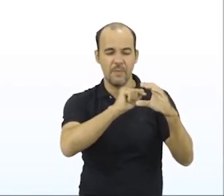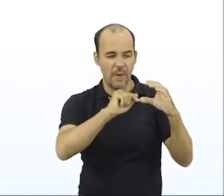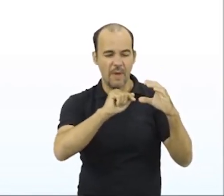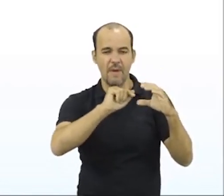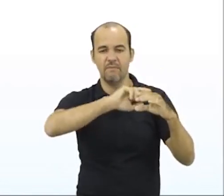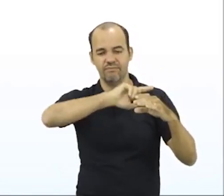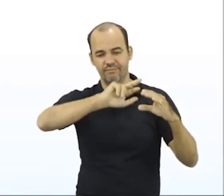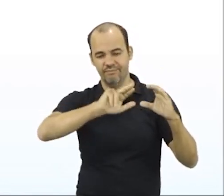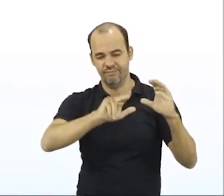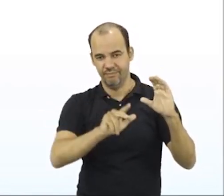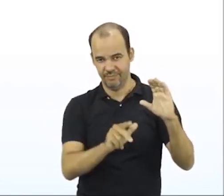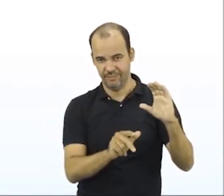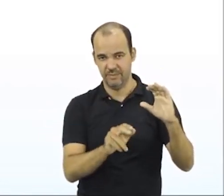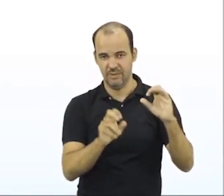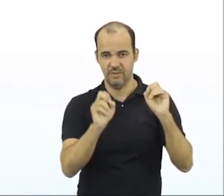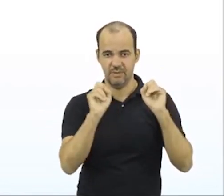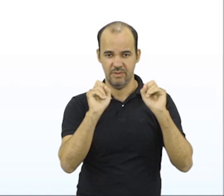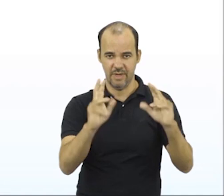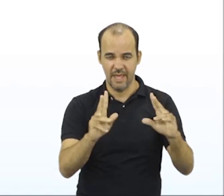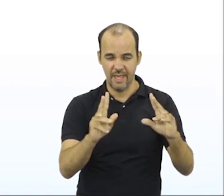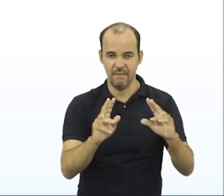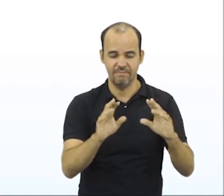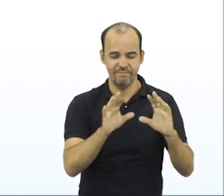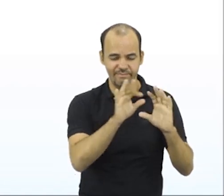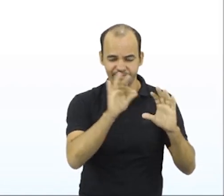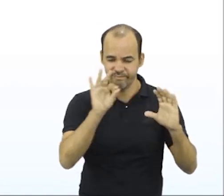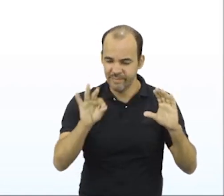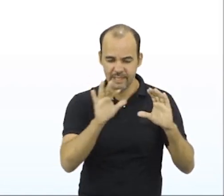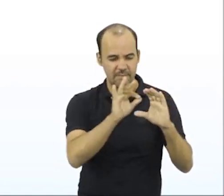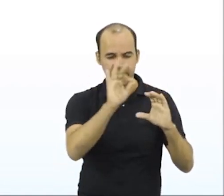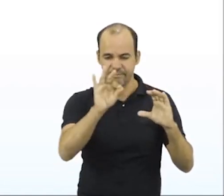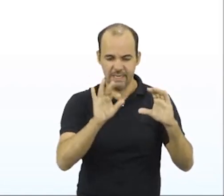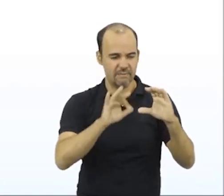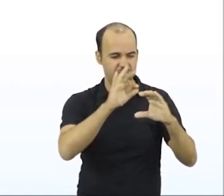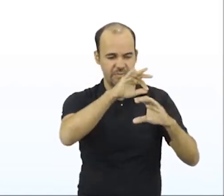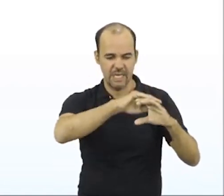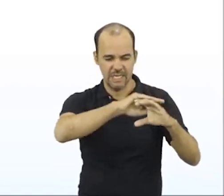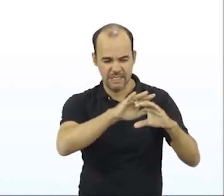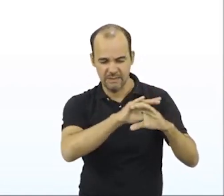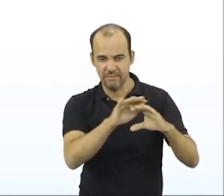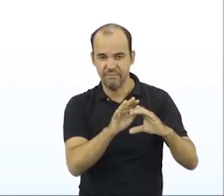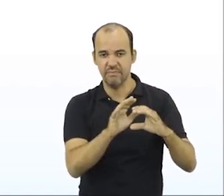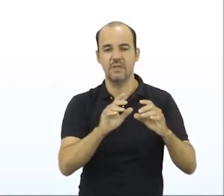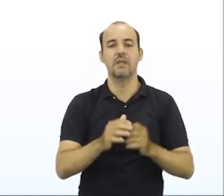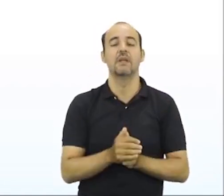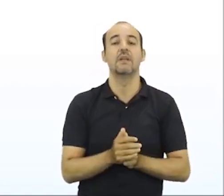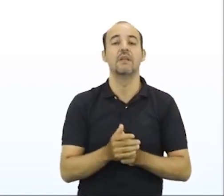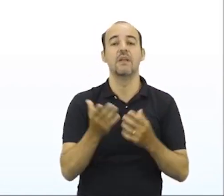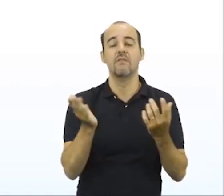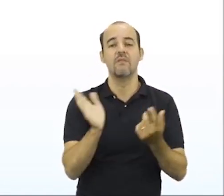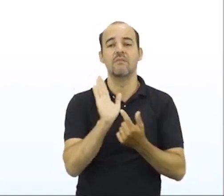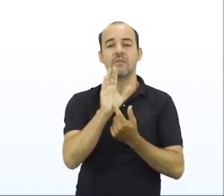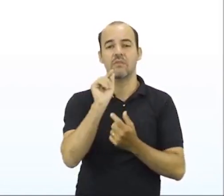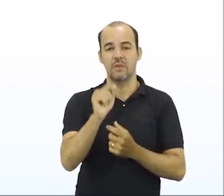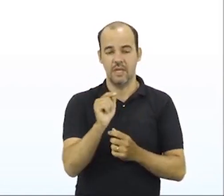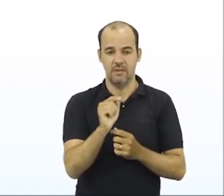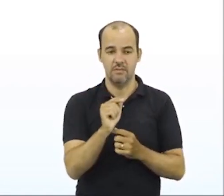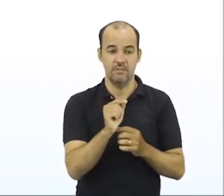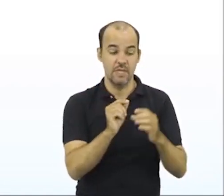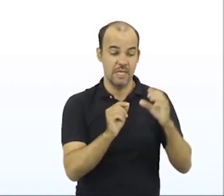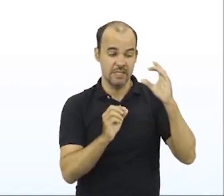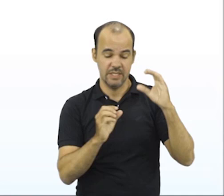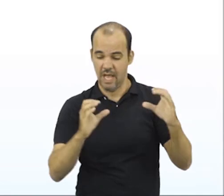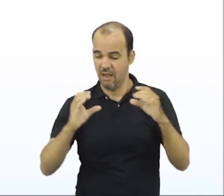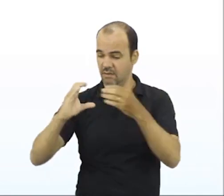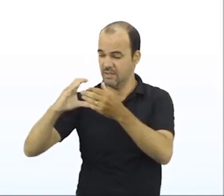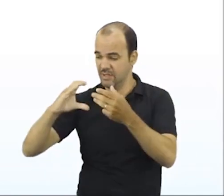E uma coisa que eu vou precisar que vocês lembrem logo de cara é que assim, quando a gente trabalha com essas células, eu vou classificar essas células de acordo